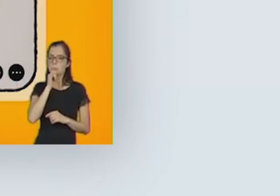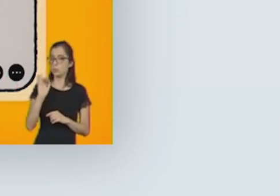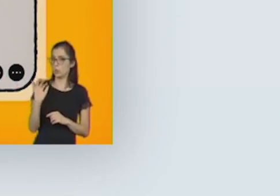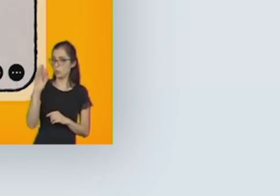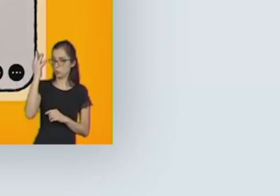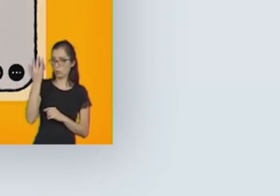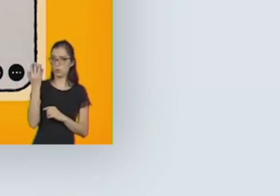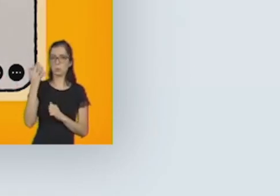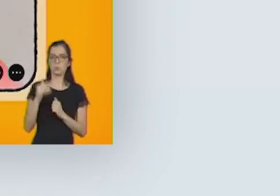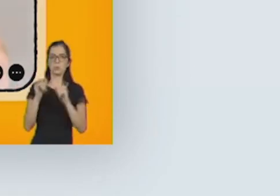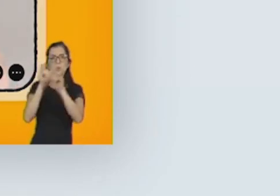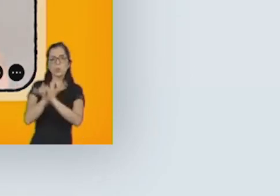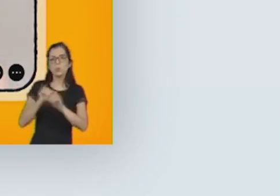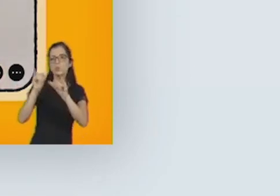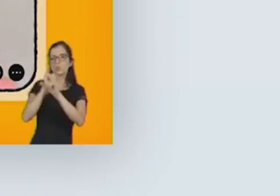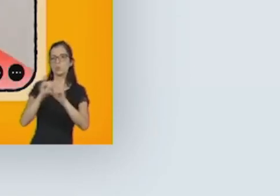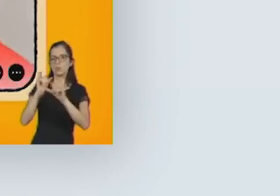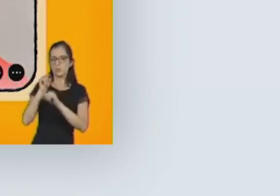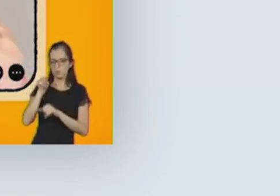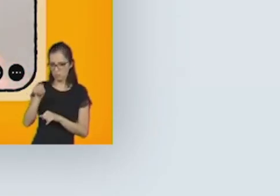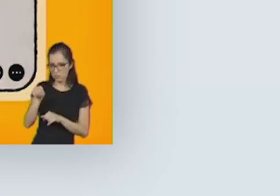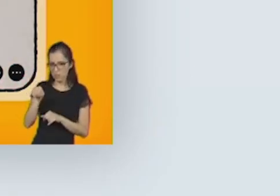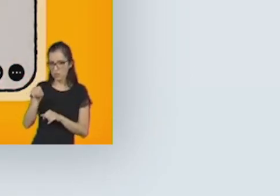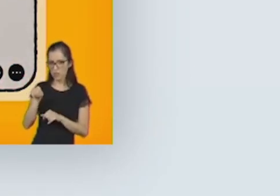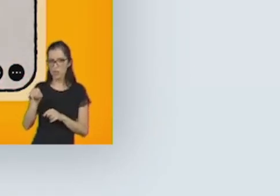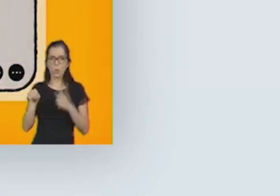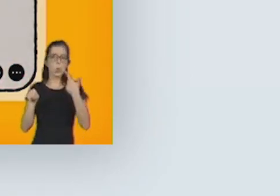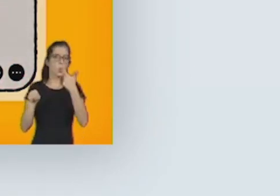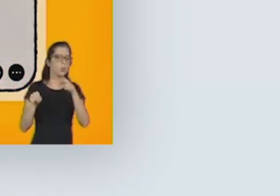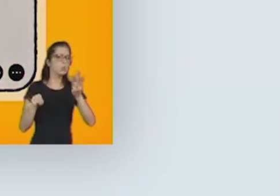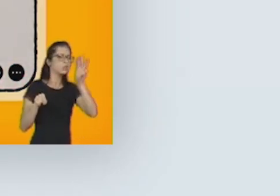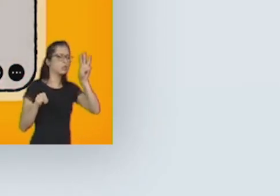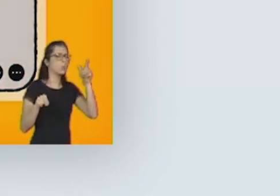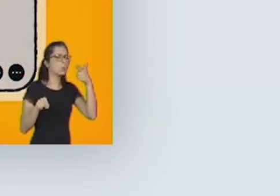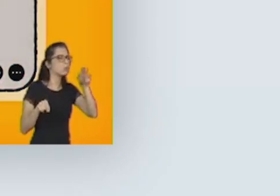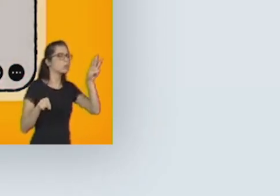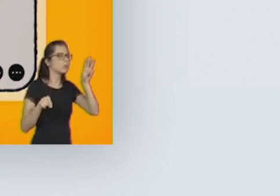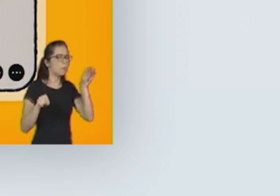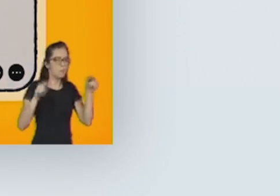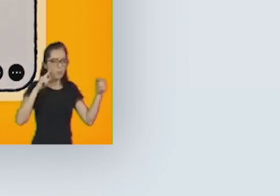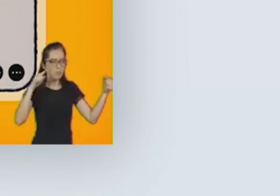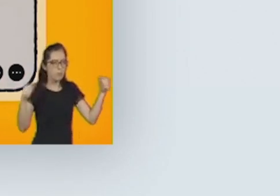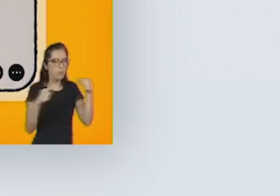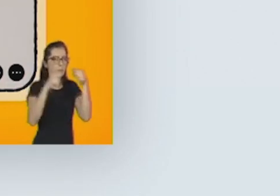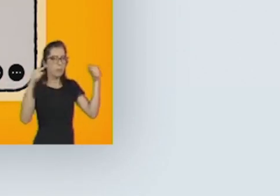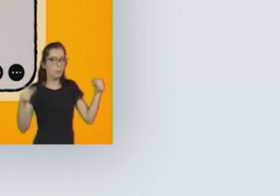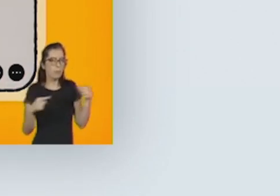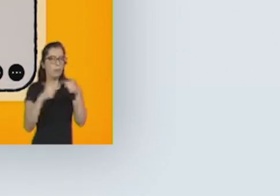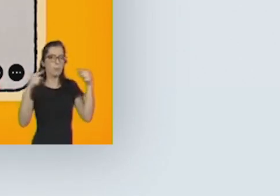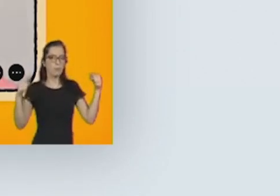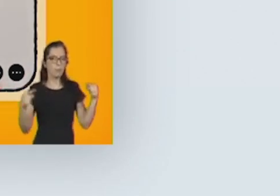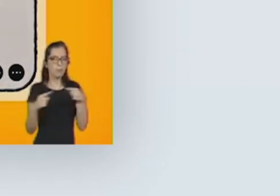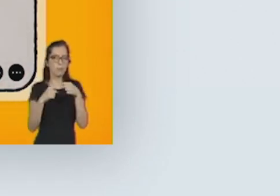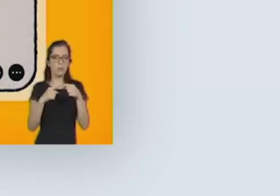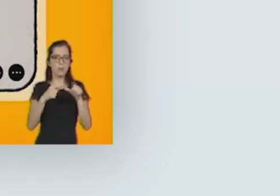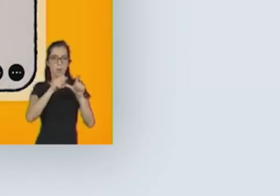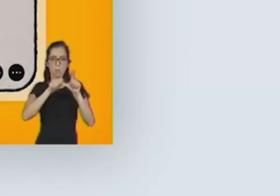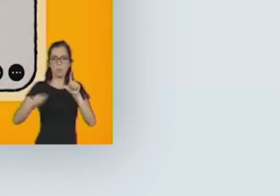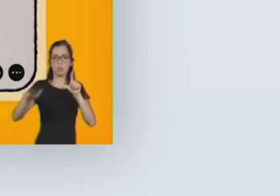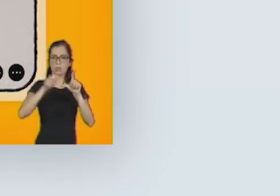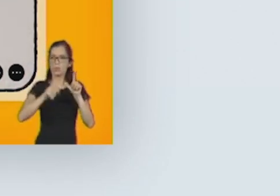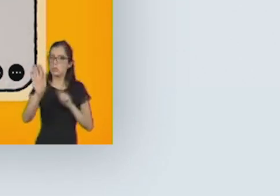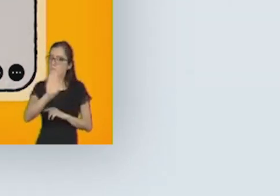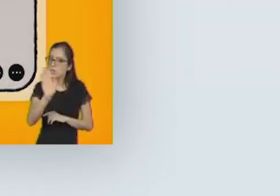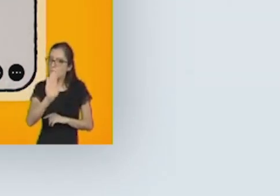fato do cotidiano, busque esse fato em vários sites diferentes para ter certeza daquela informação. Nunca repasse nada sem pesquisar